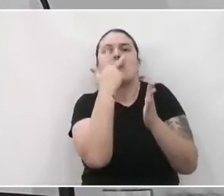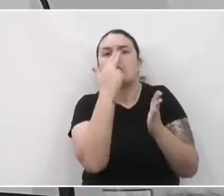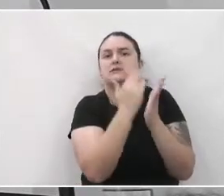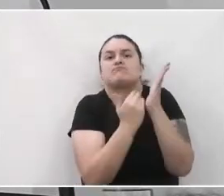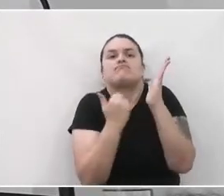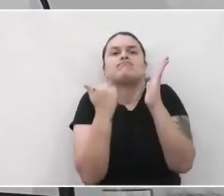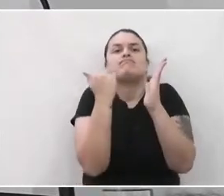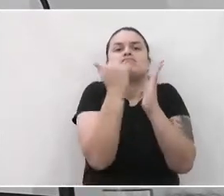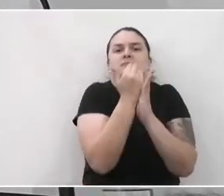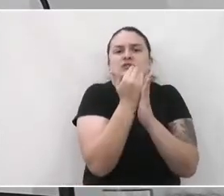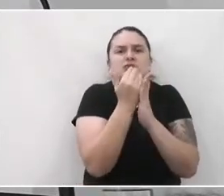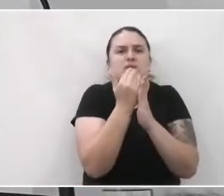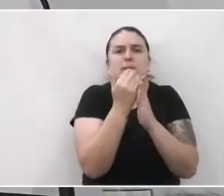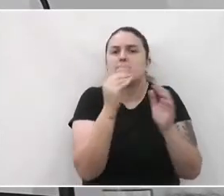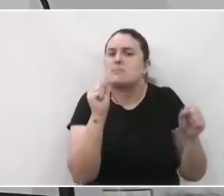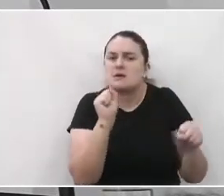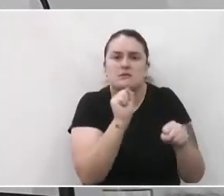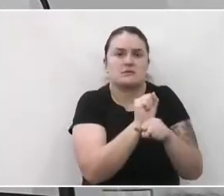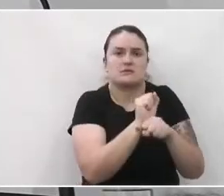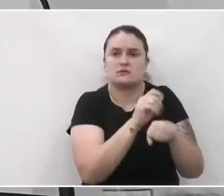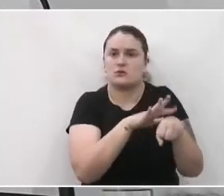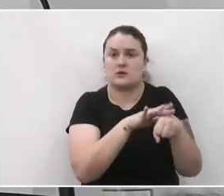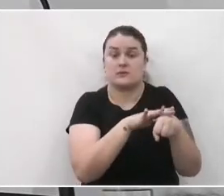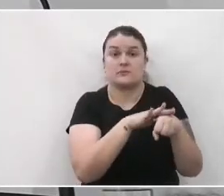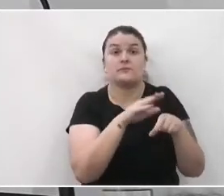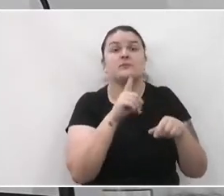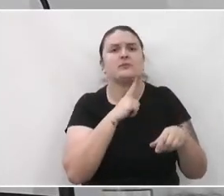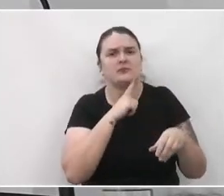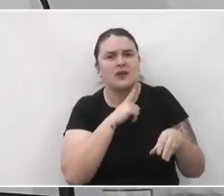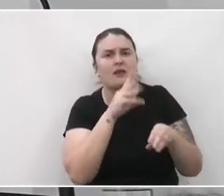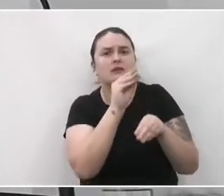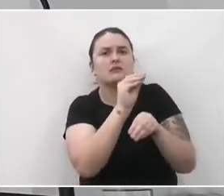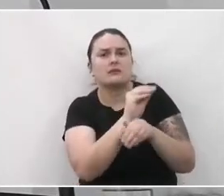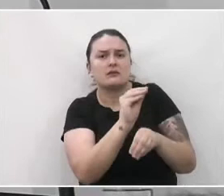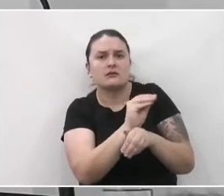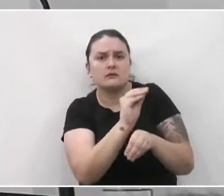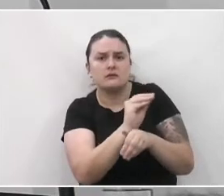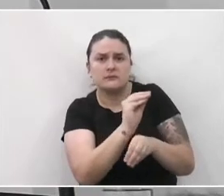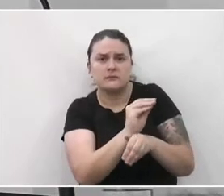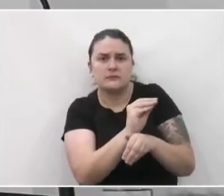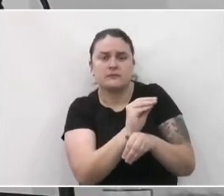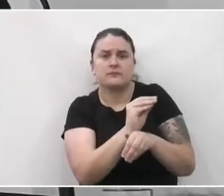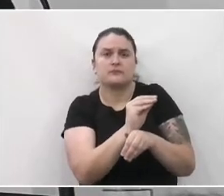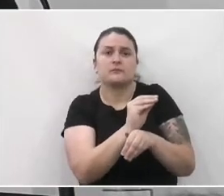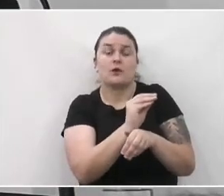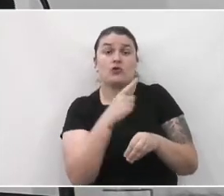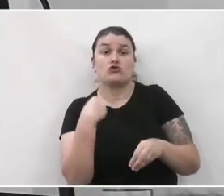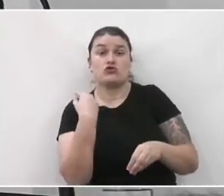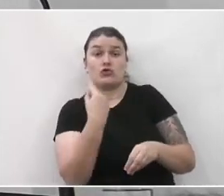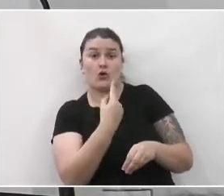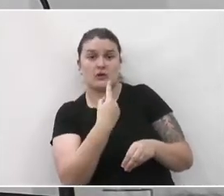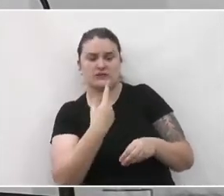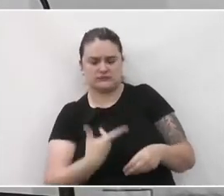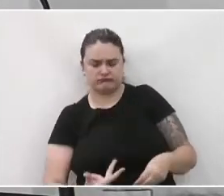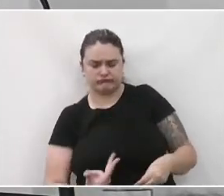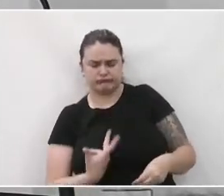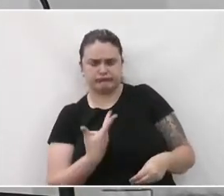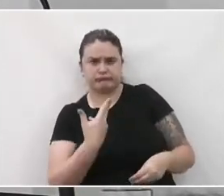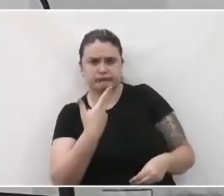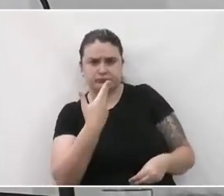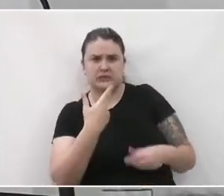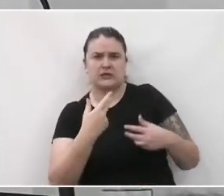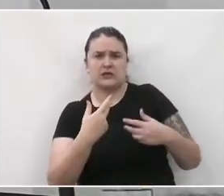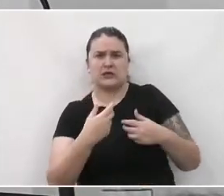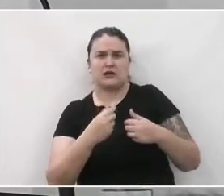o bloqueio dessa doença. Existe um tratamento onde Nós, cirurgiões vasculares do Brasil, estamos